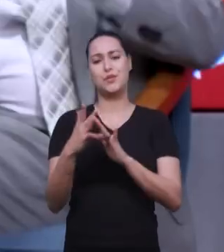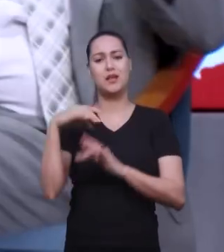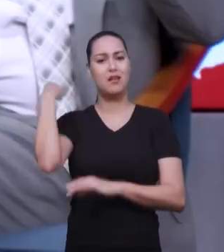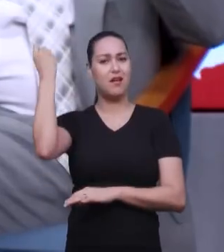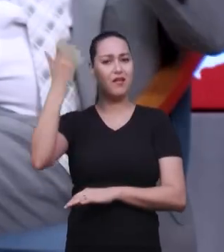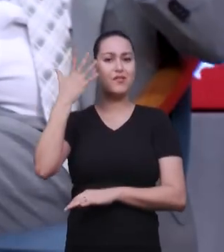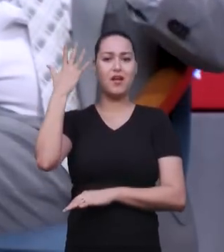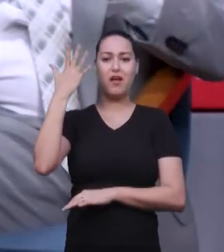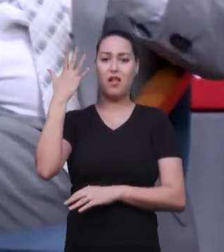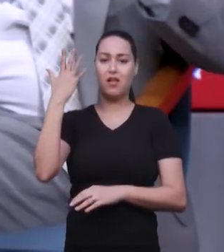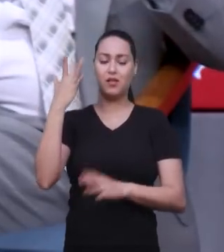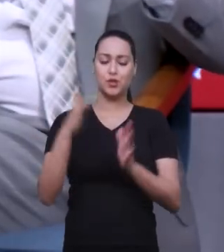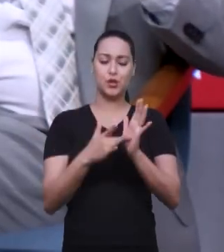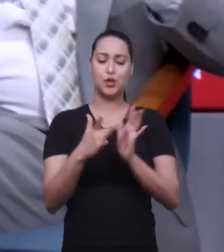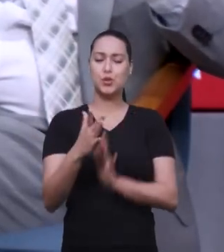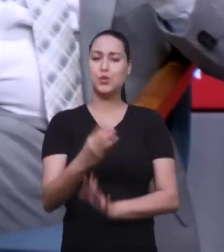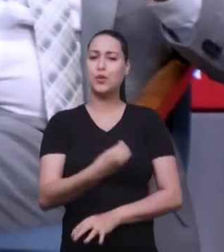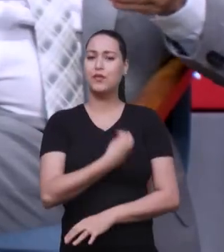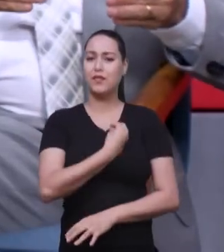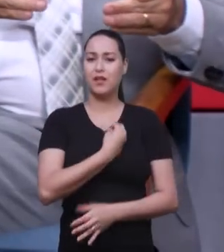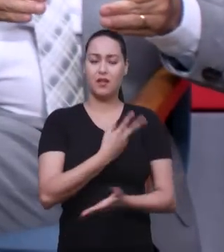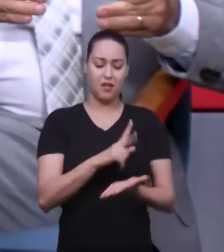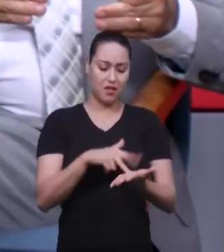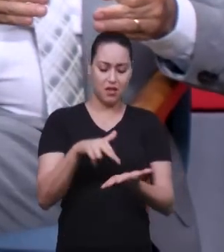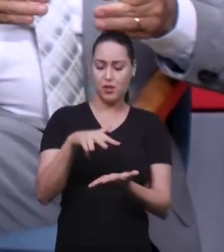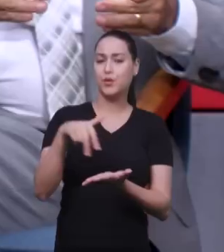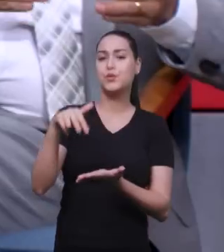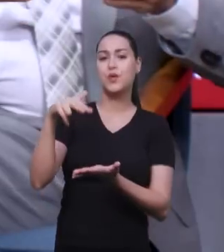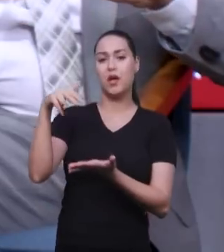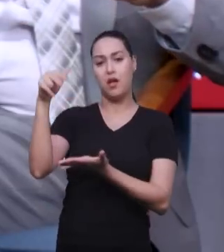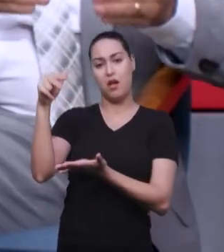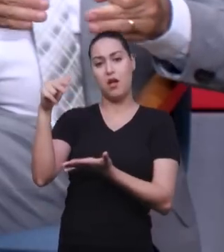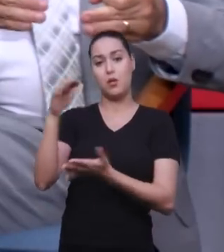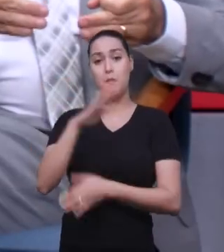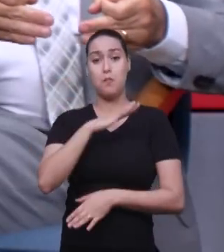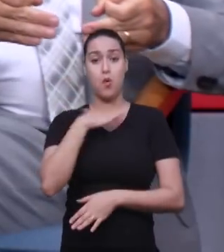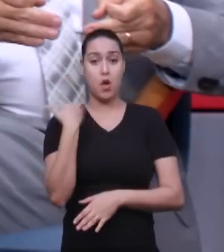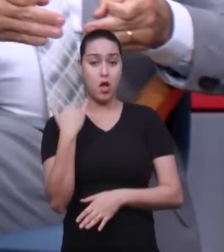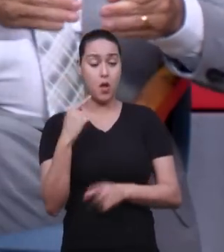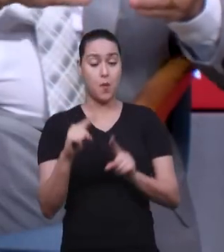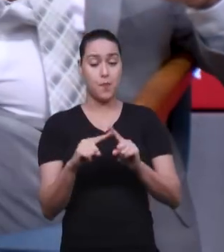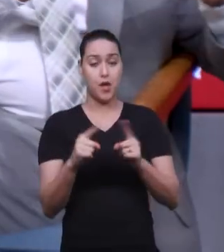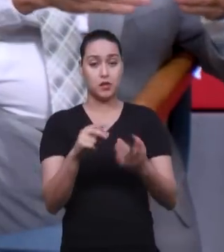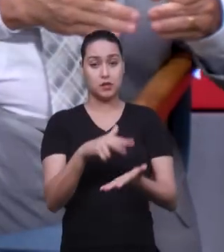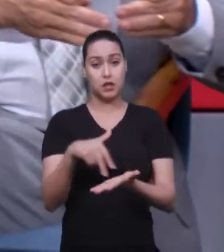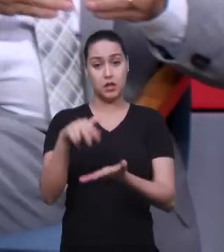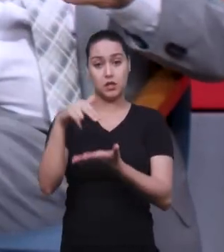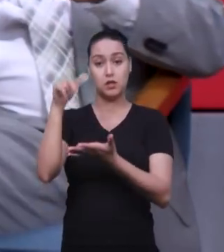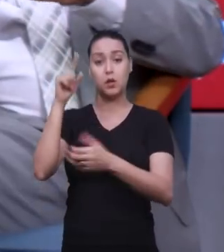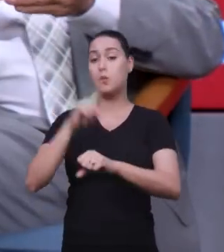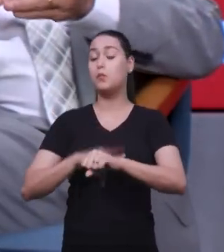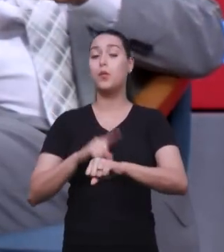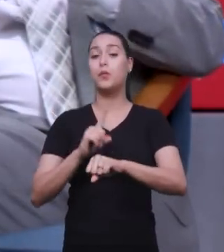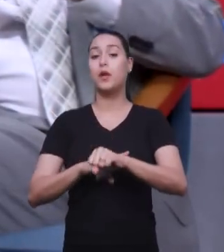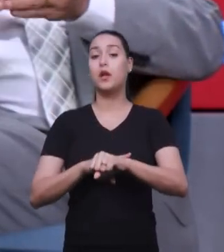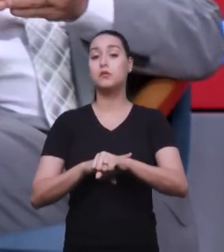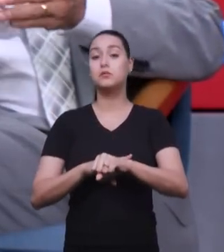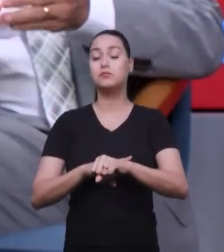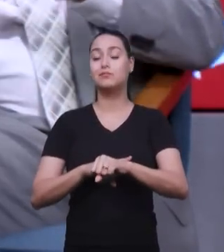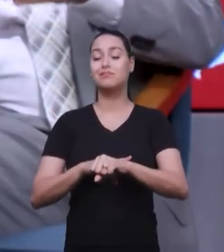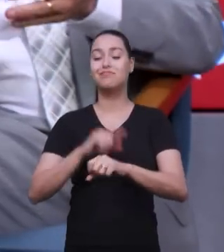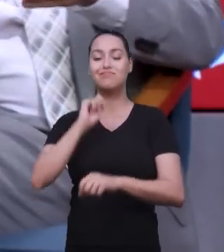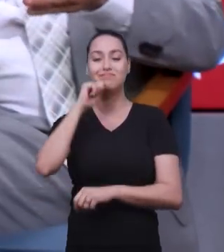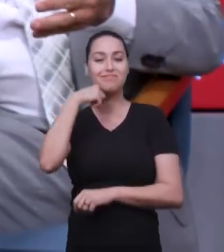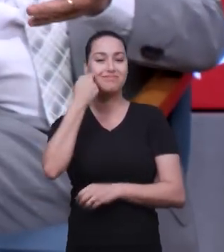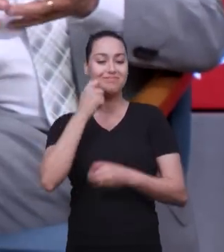ali, ele se revela como Jesus vivo, ressurreto, aquele que morreu, mas que ressuscitou. Em que